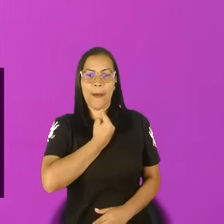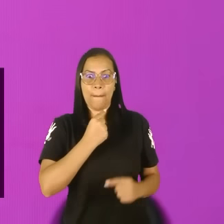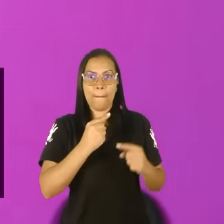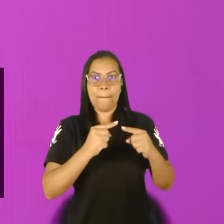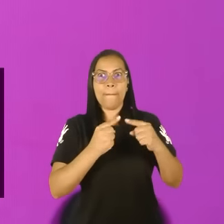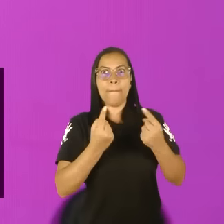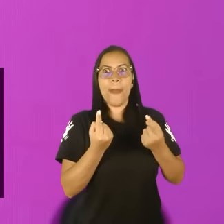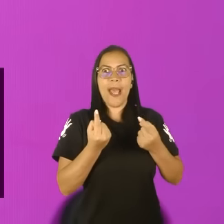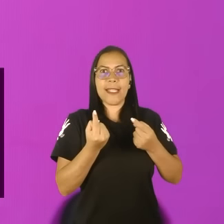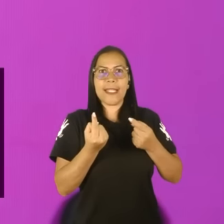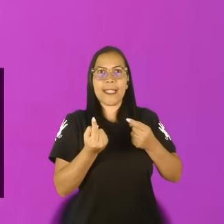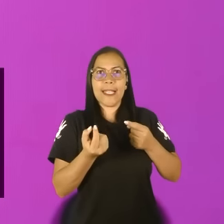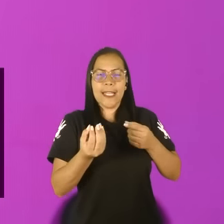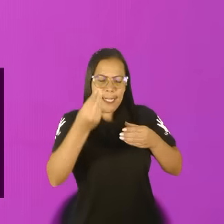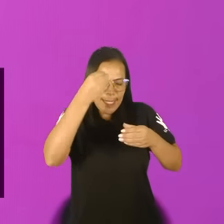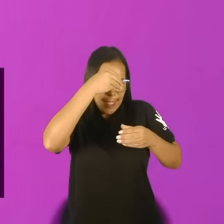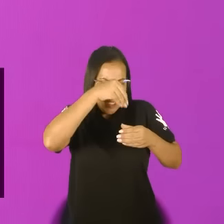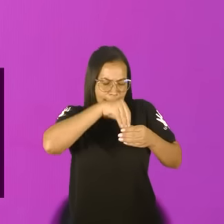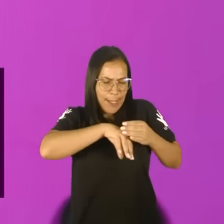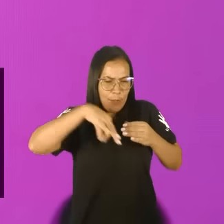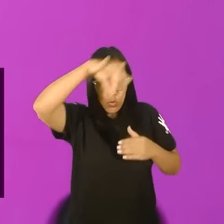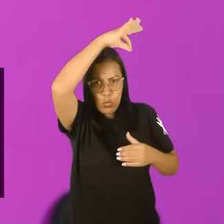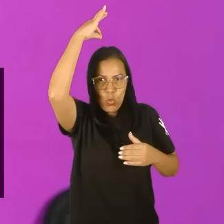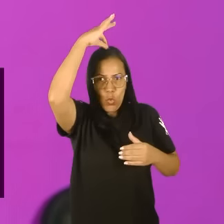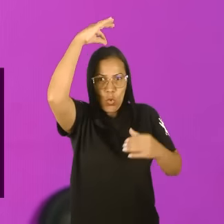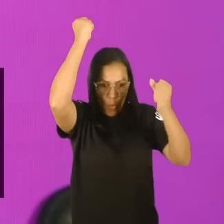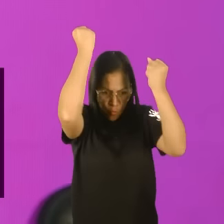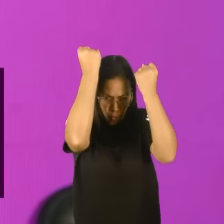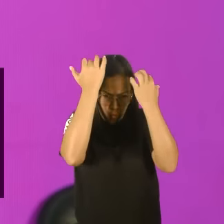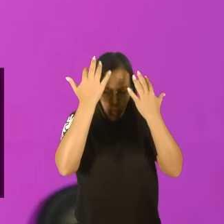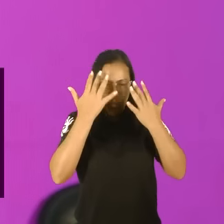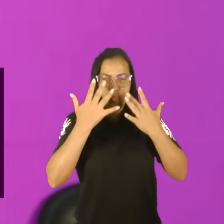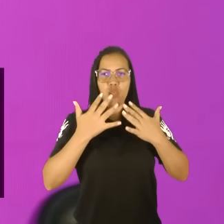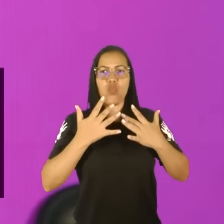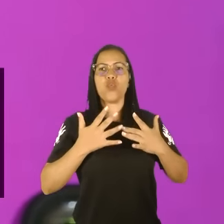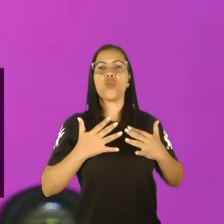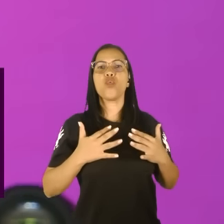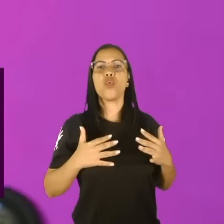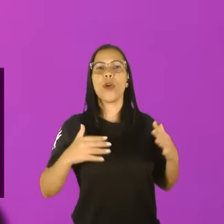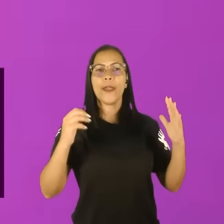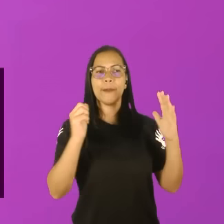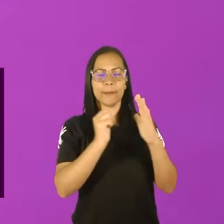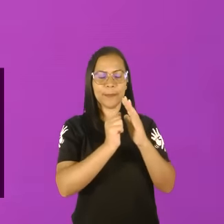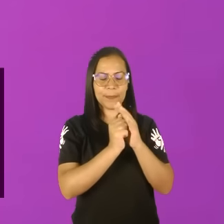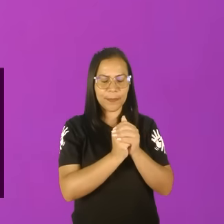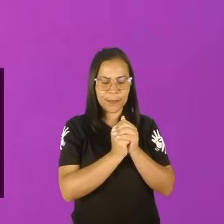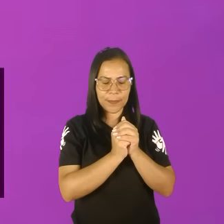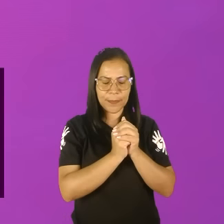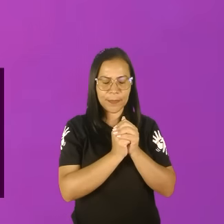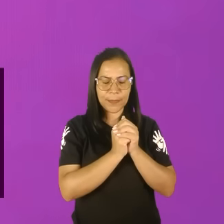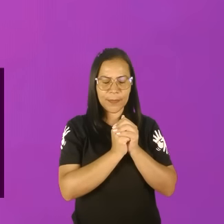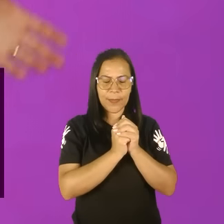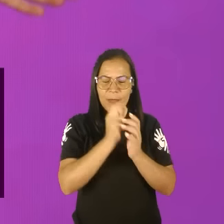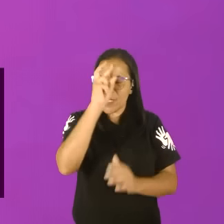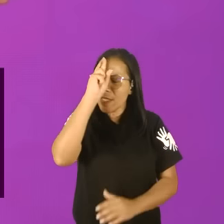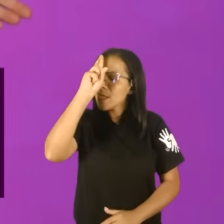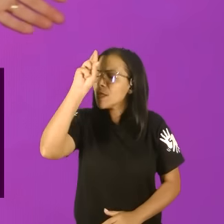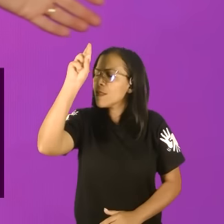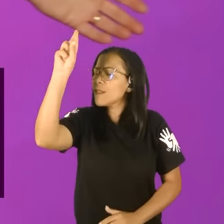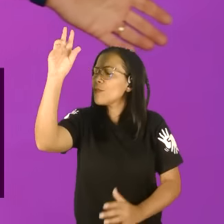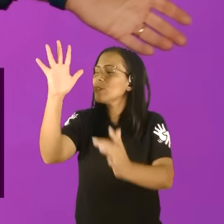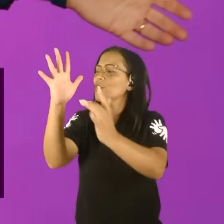até aparecer publicamente a Israel. Curva a sua cabeça. Senhor Jesus, nós te